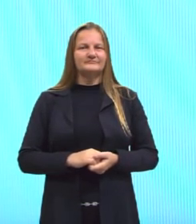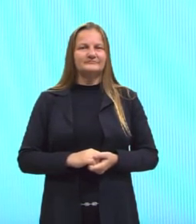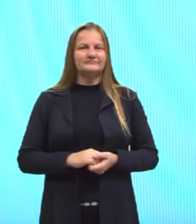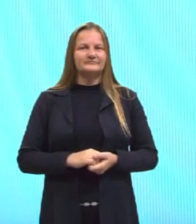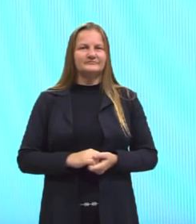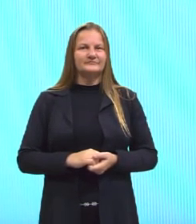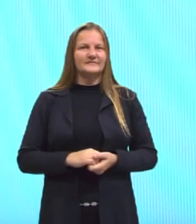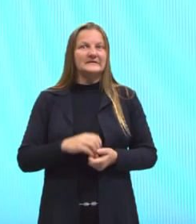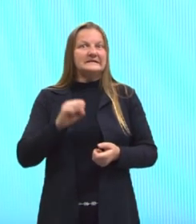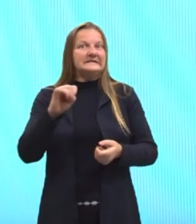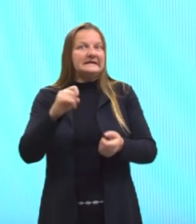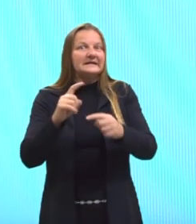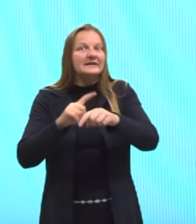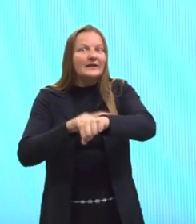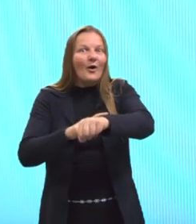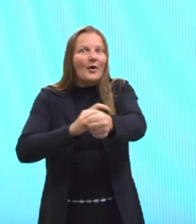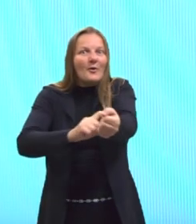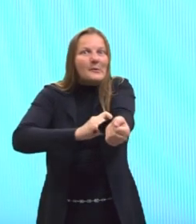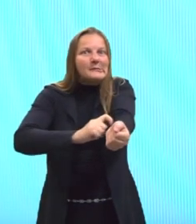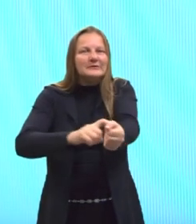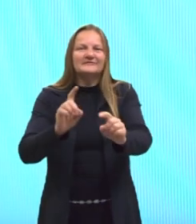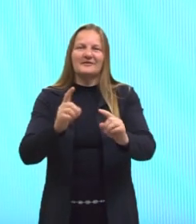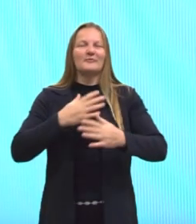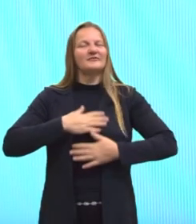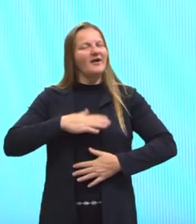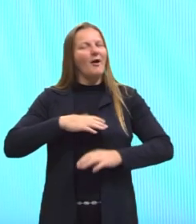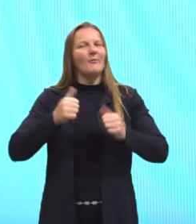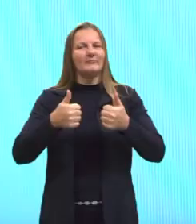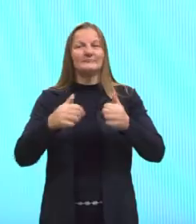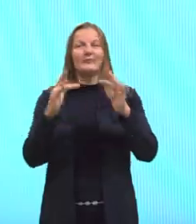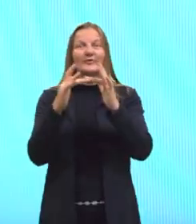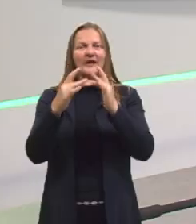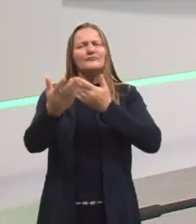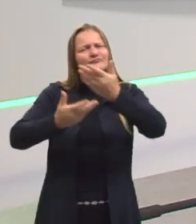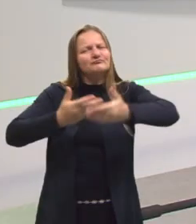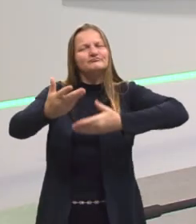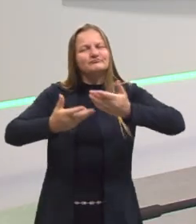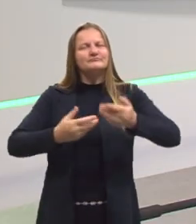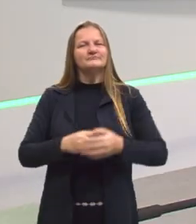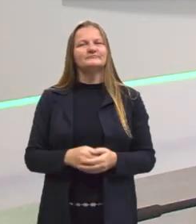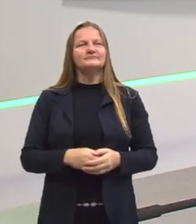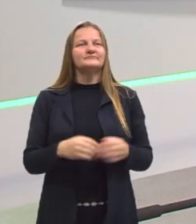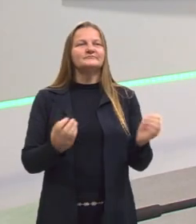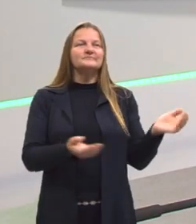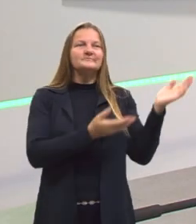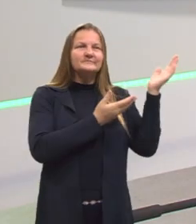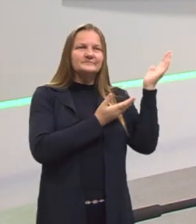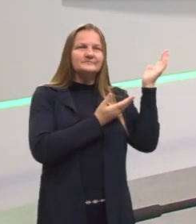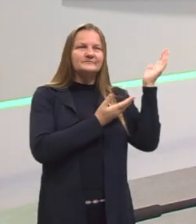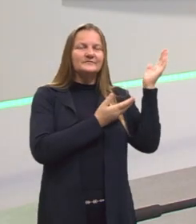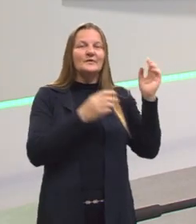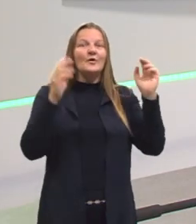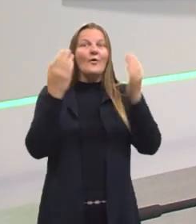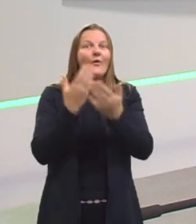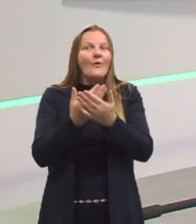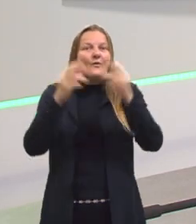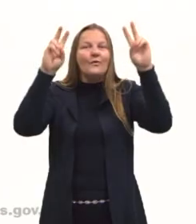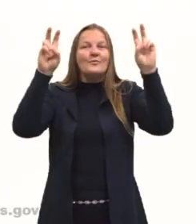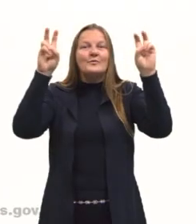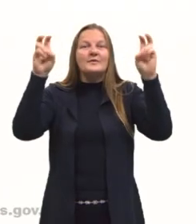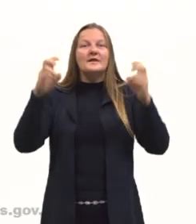pouco nervoso durante a a tua prova tá vamos lá então vamos passar a nossa slide o que que é aula